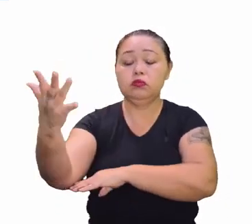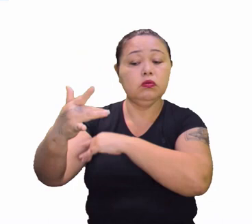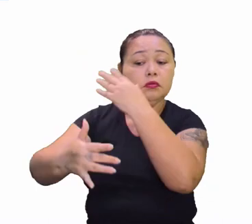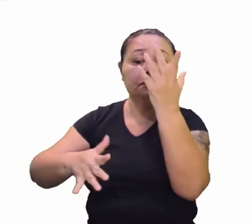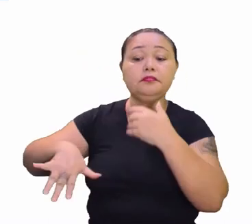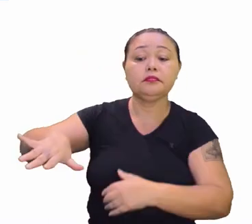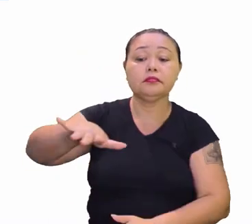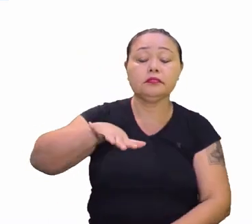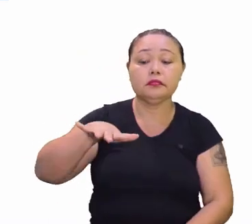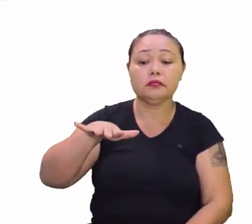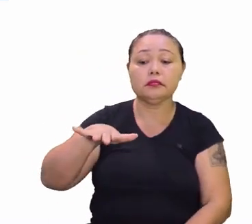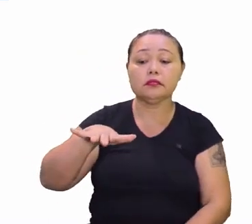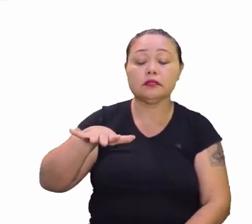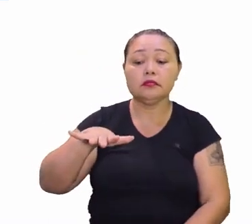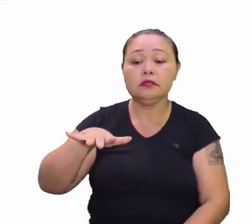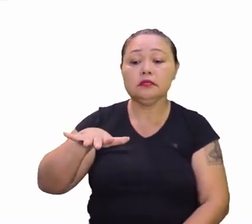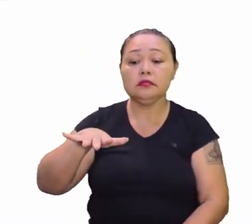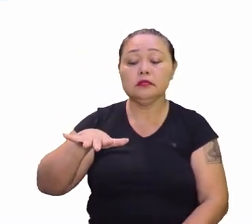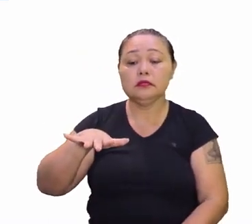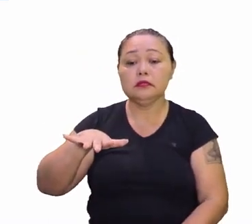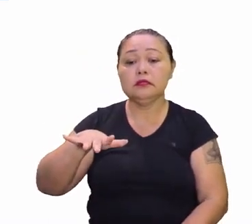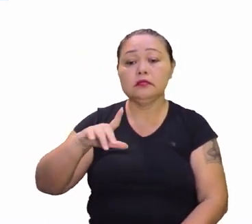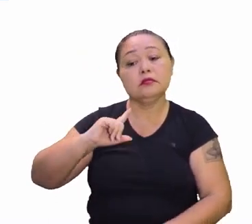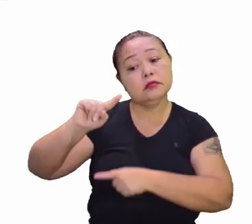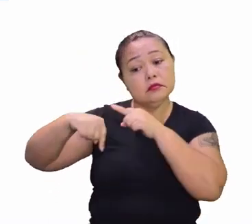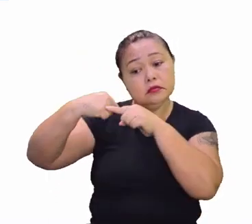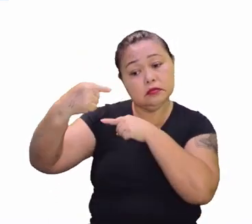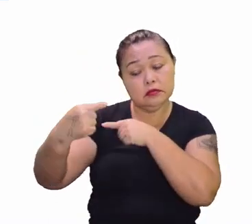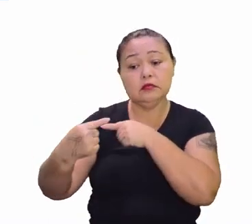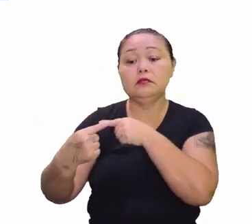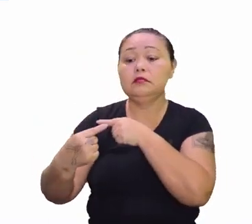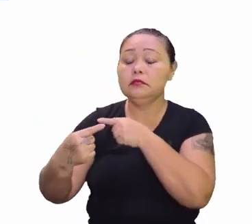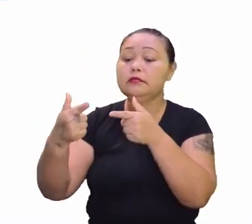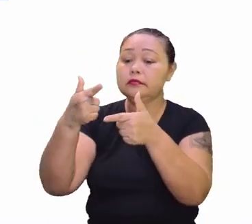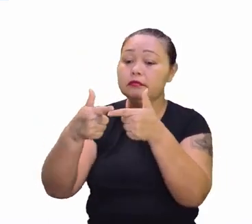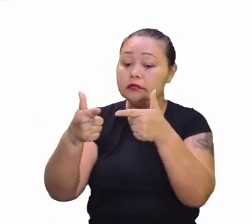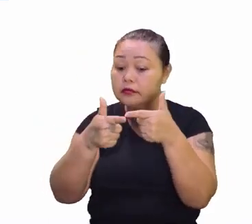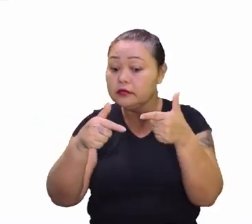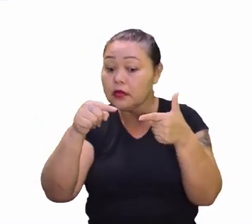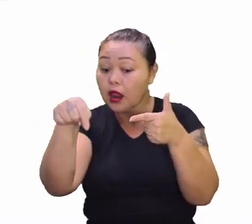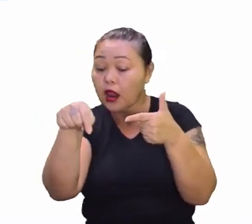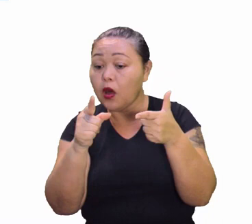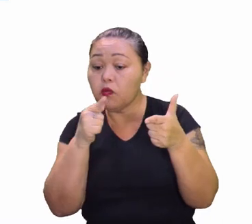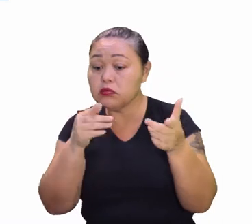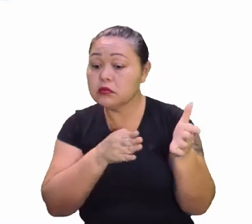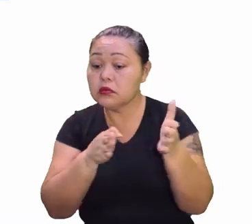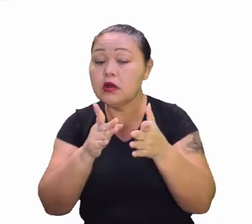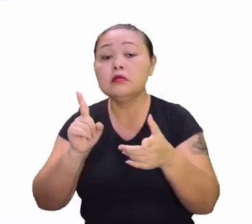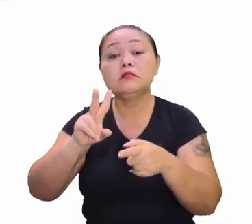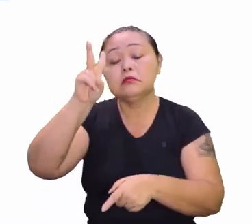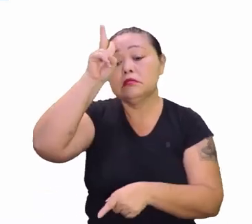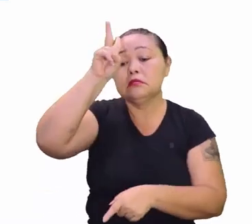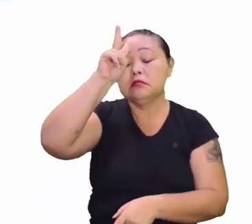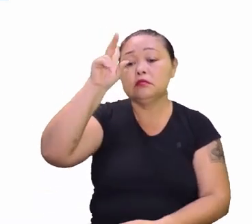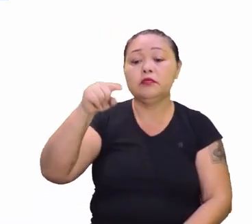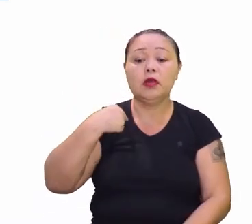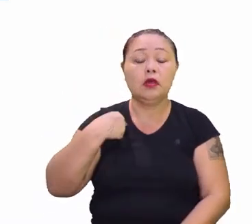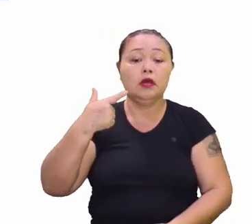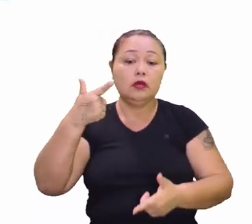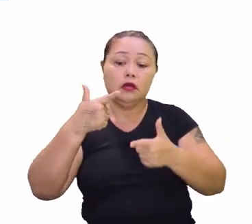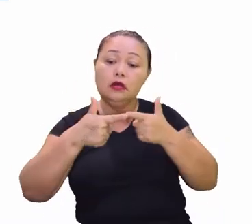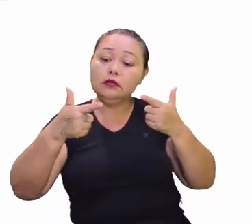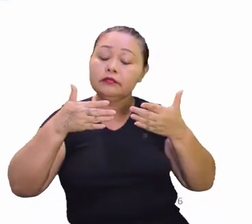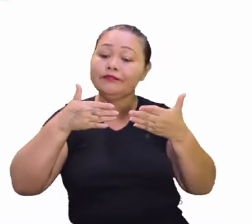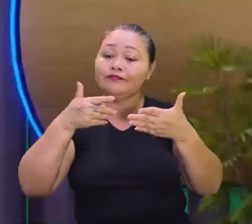nessa região e gera consequência para o rio, né? Porque, Isso. principalmente, você tem que lembrar o seguinte, quando a gente fala de